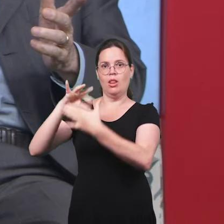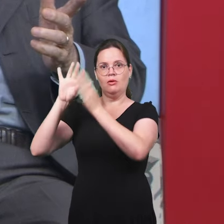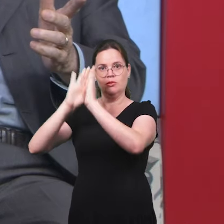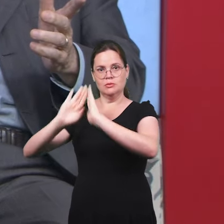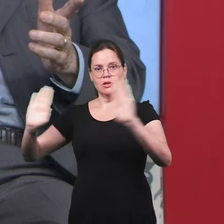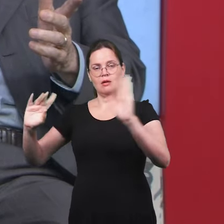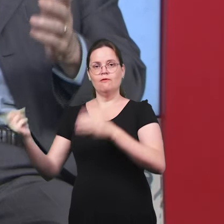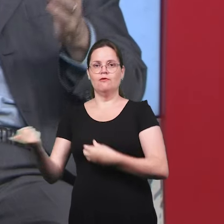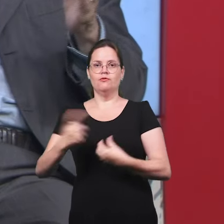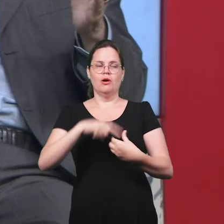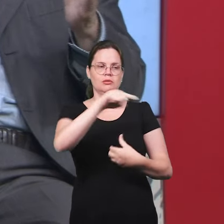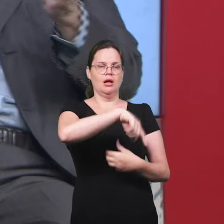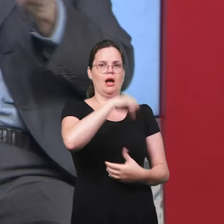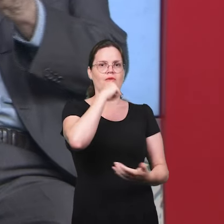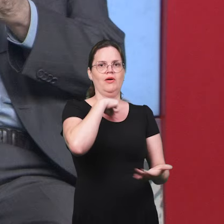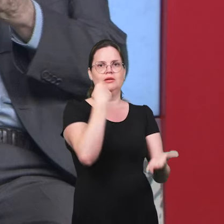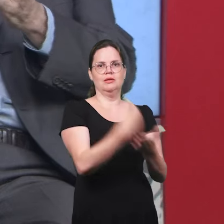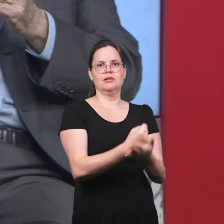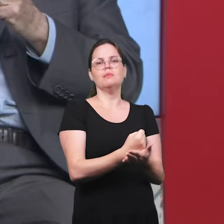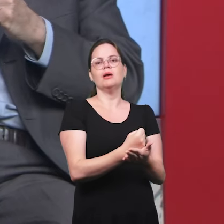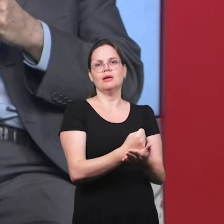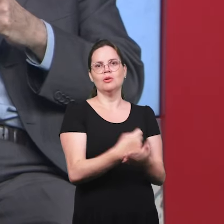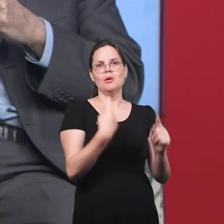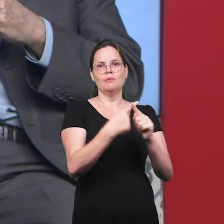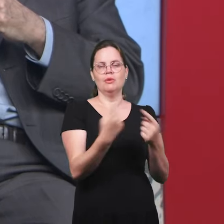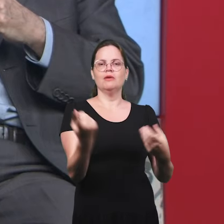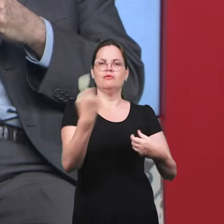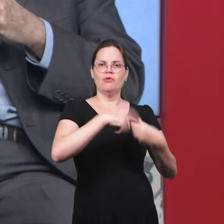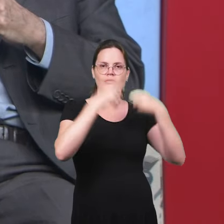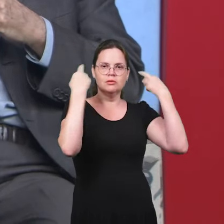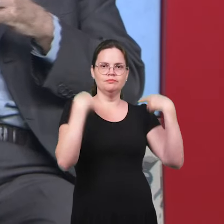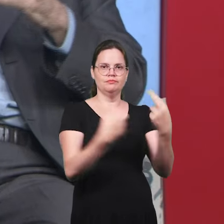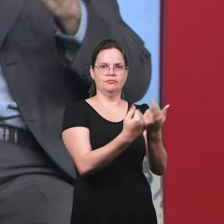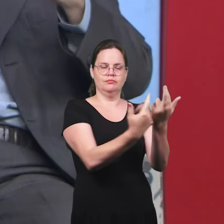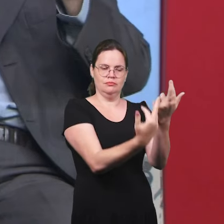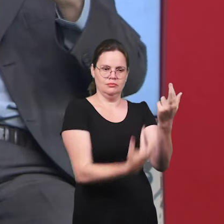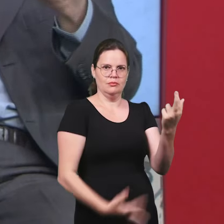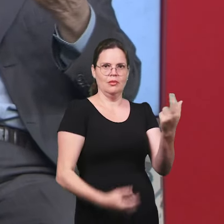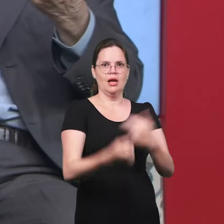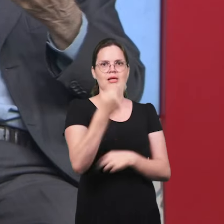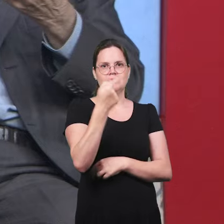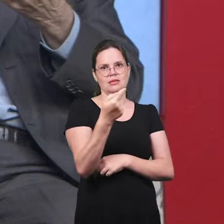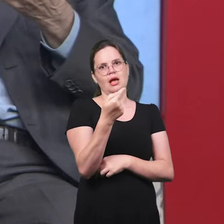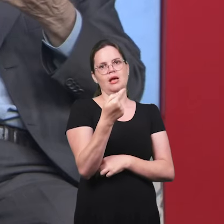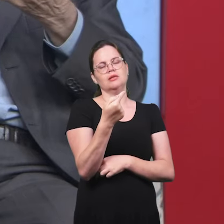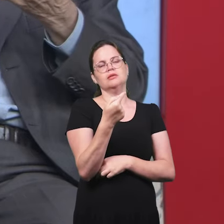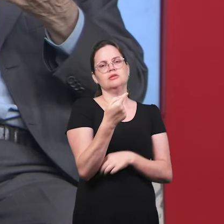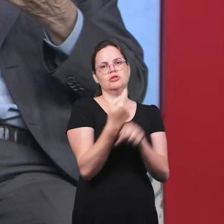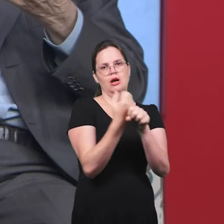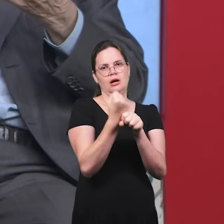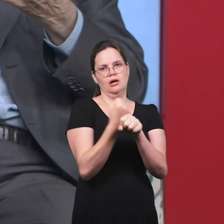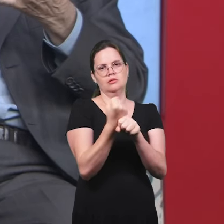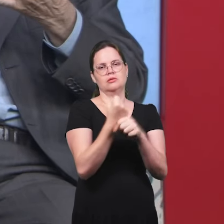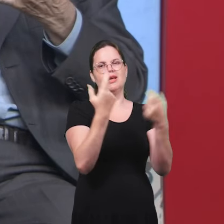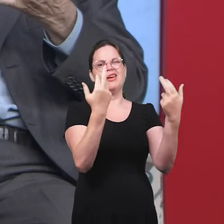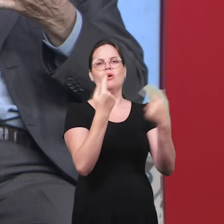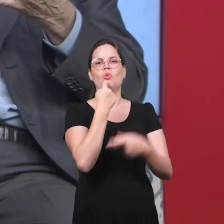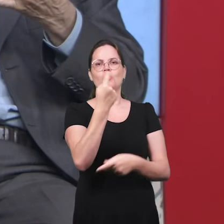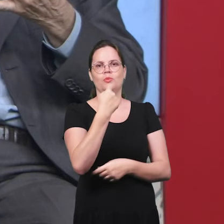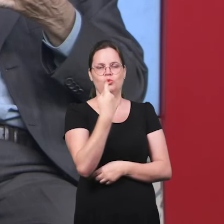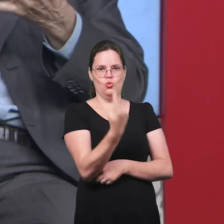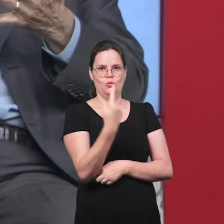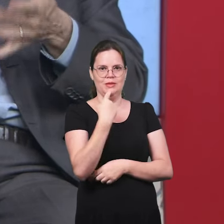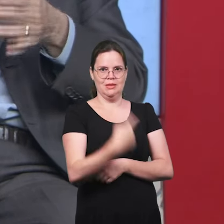1 semana de anos, para completar tudo que está profetizado. Ele devolve então o lugar do